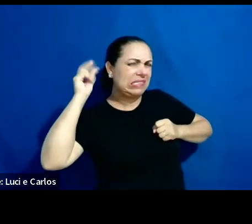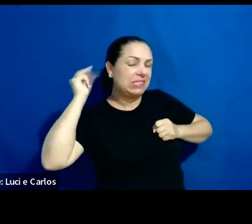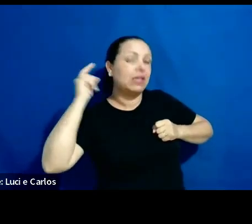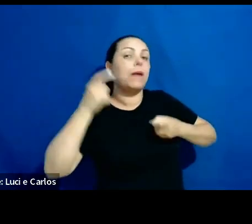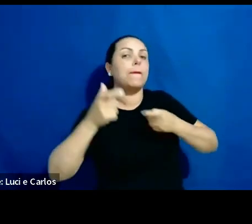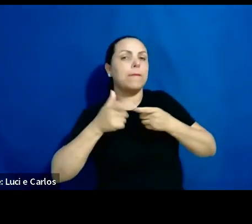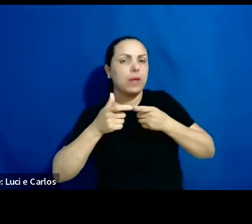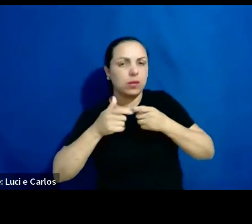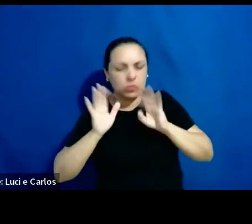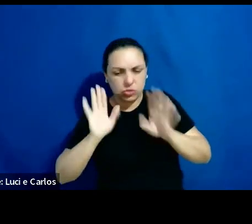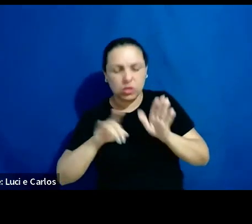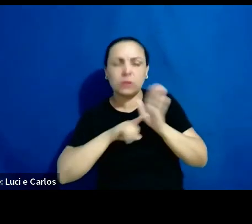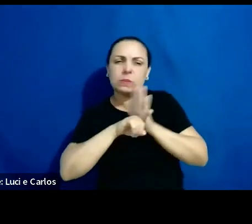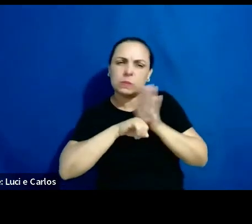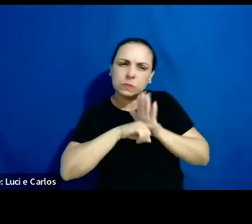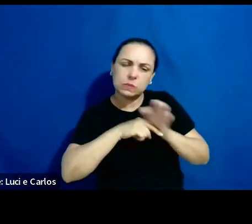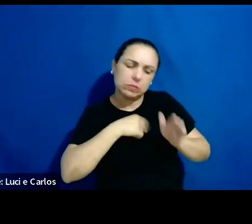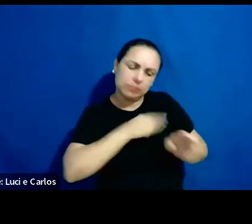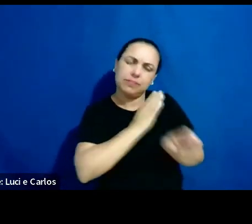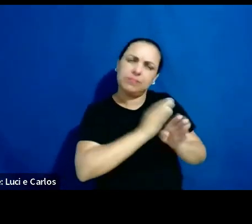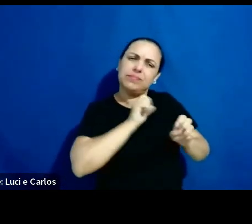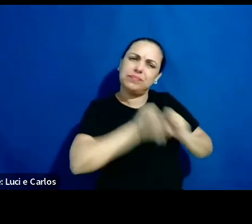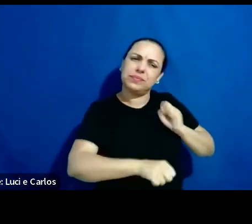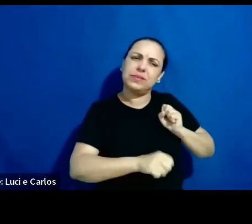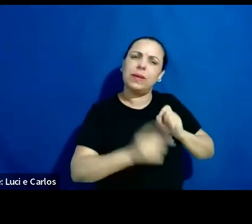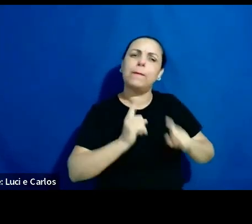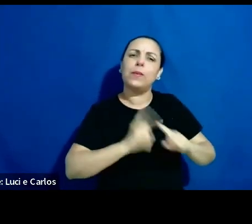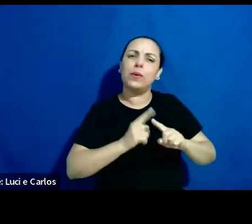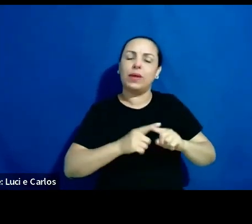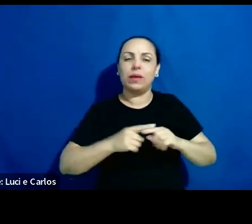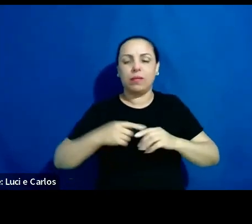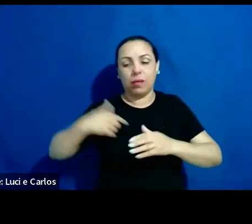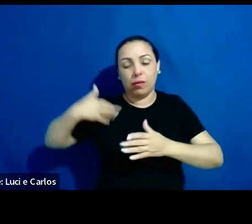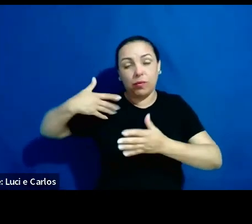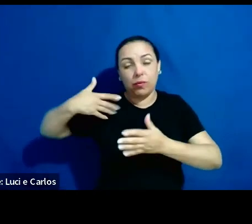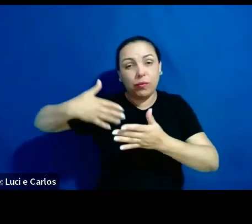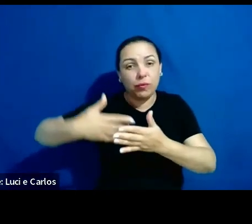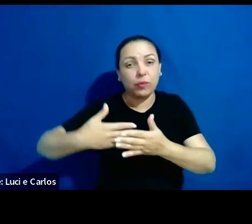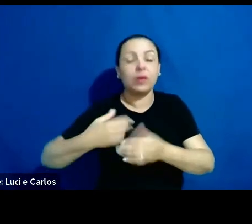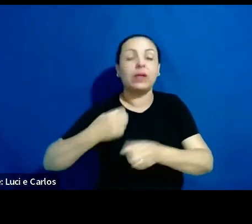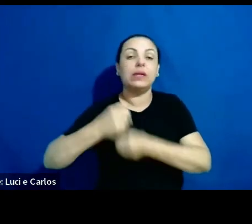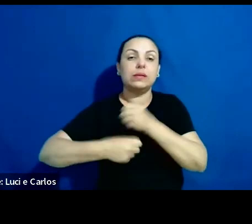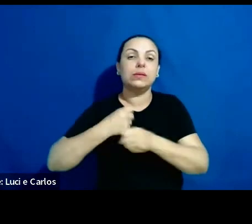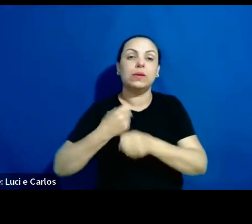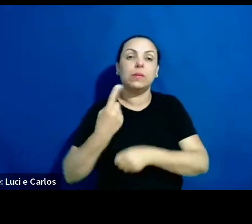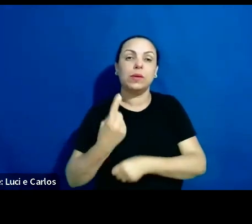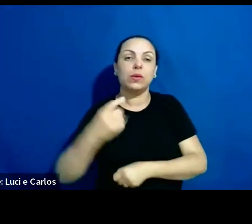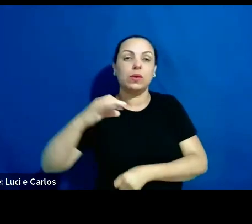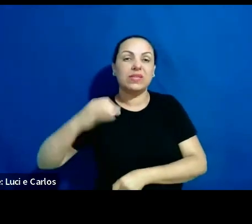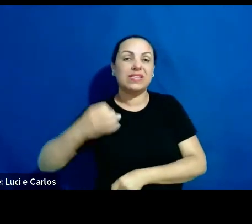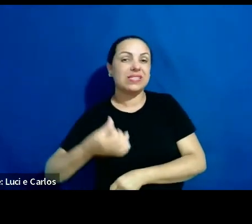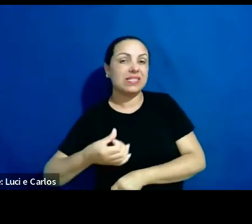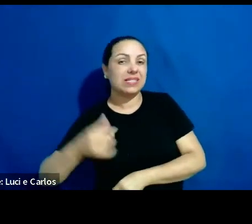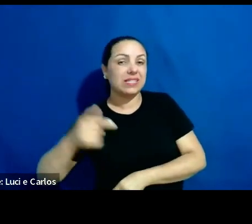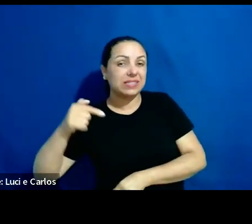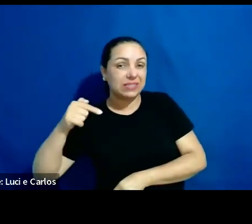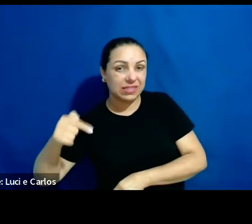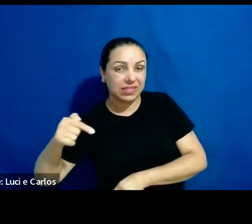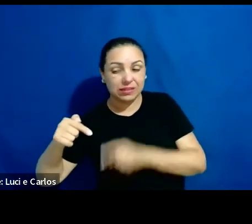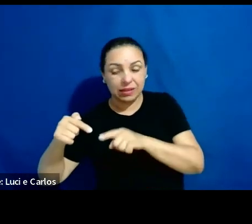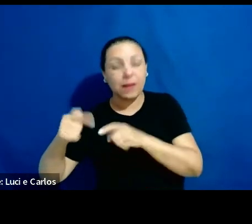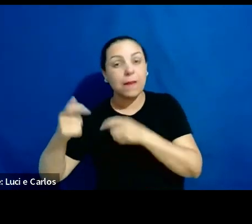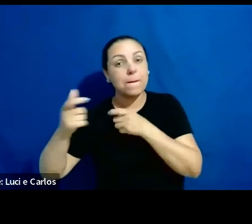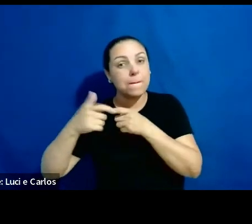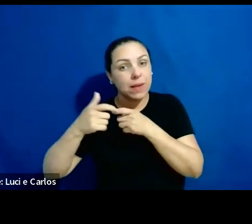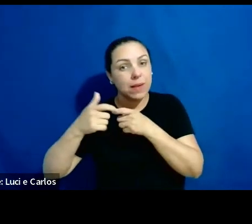em 1967, 57 anos atrás, o Dr. René Favaloro, né,